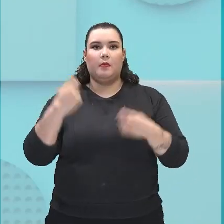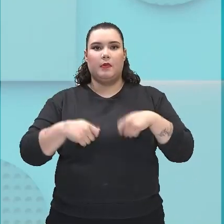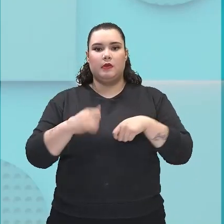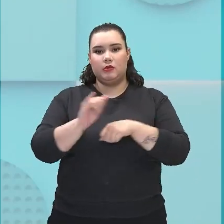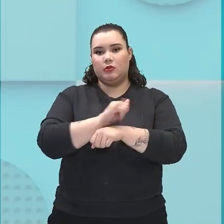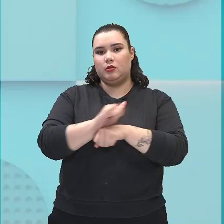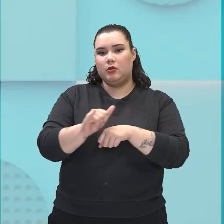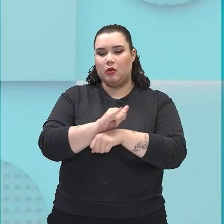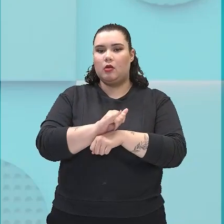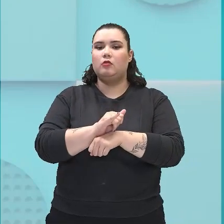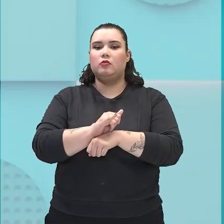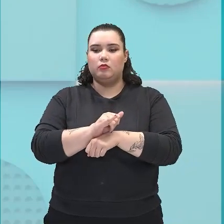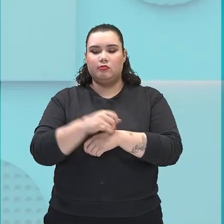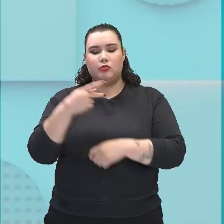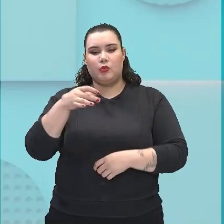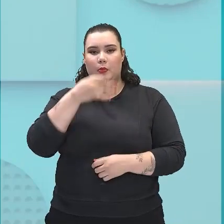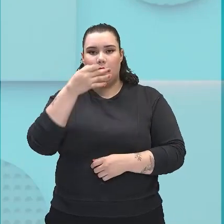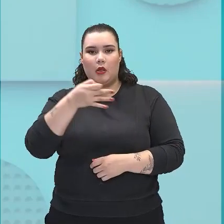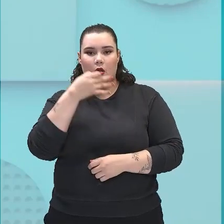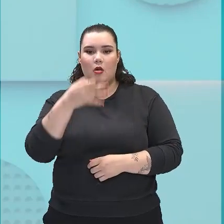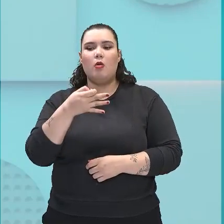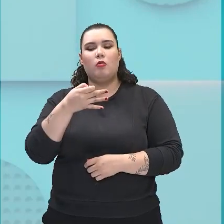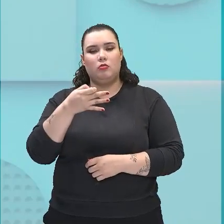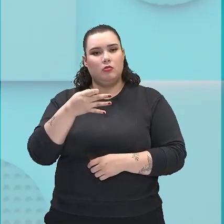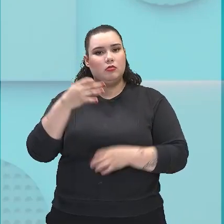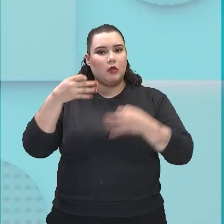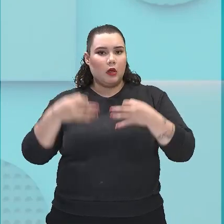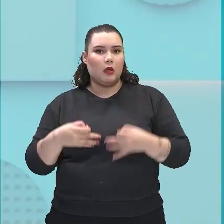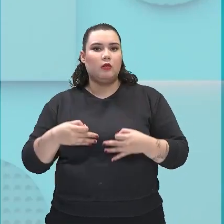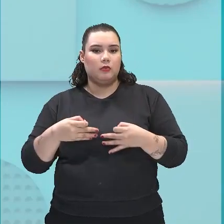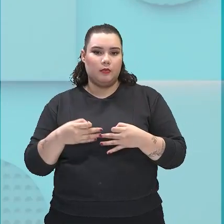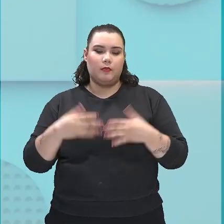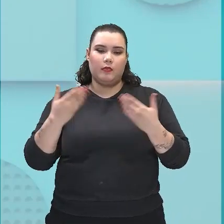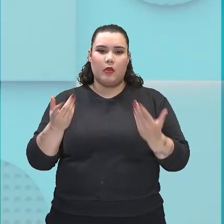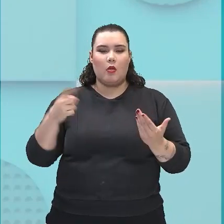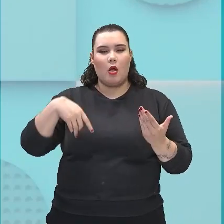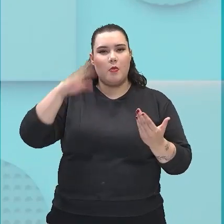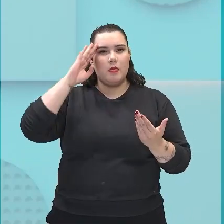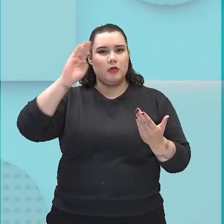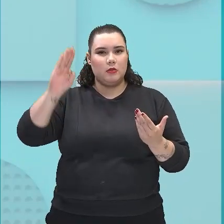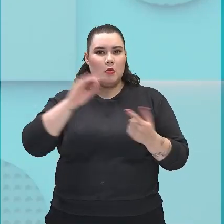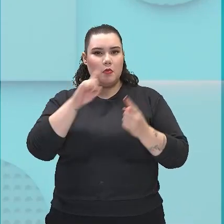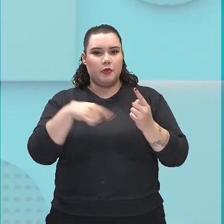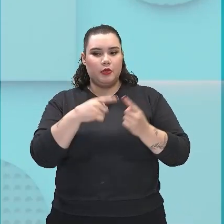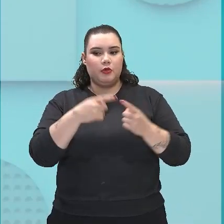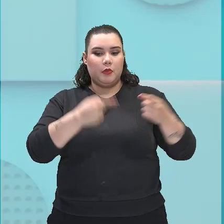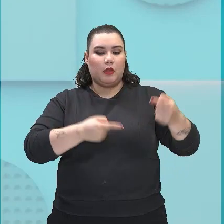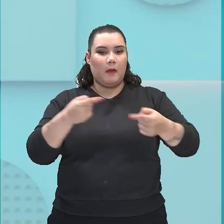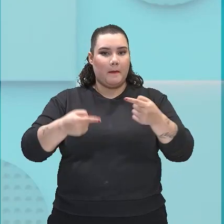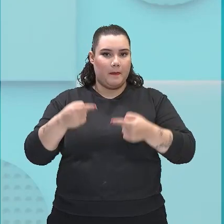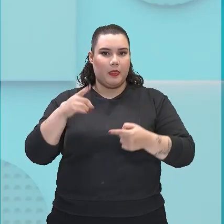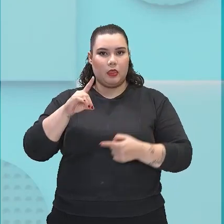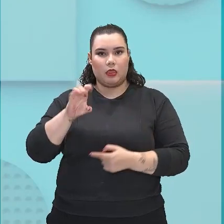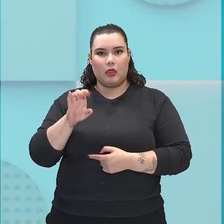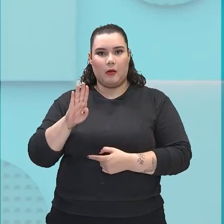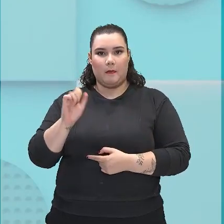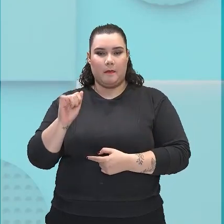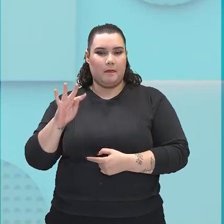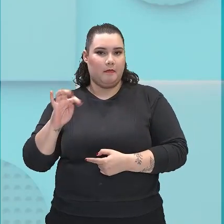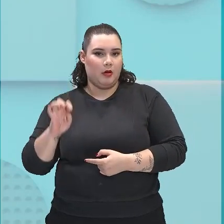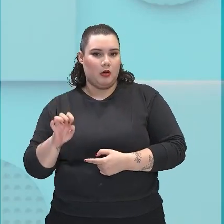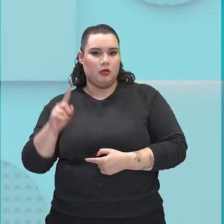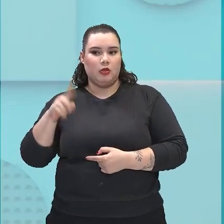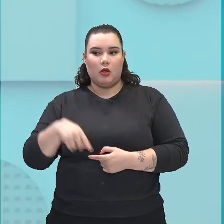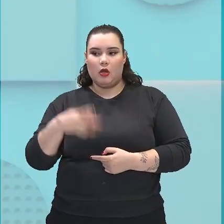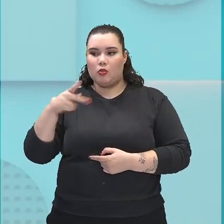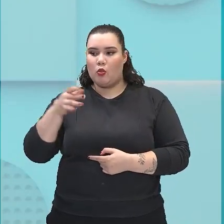argumentar, defender esse ponto de vista. Então esse é o princípio do debate, essa troca de ideias, esse embate entre pontos de